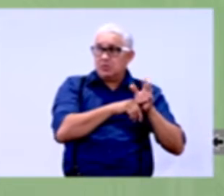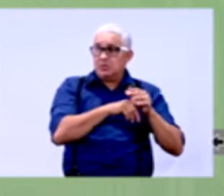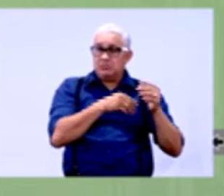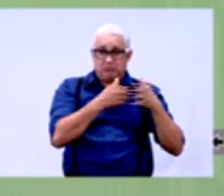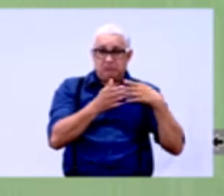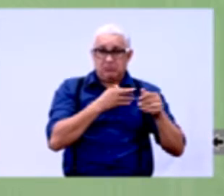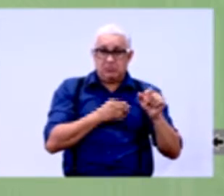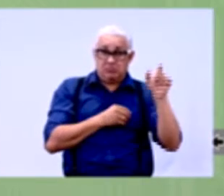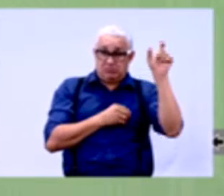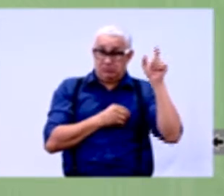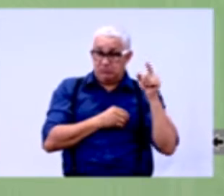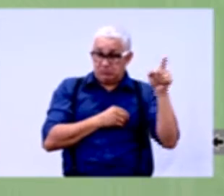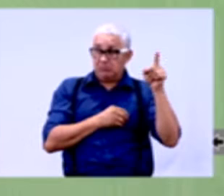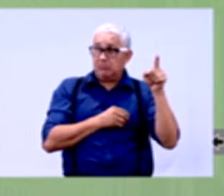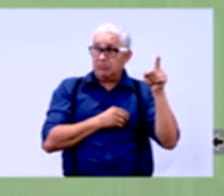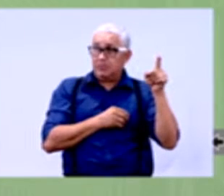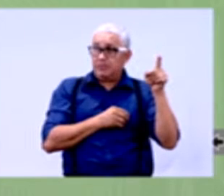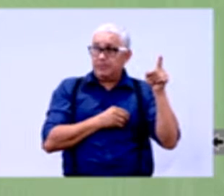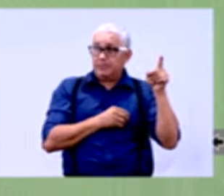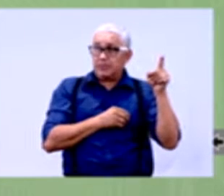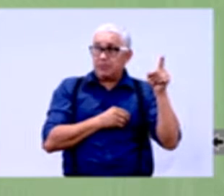Então, essa